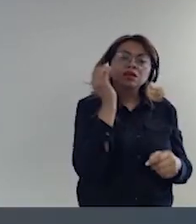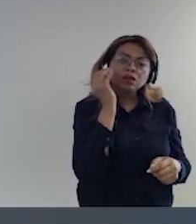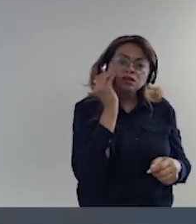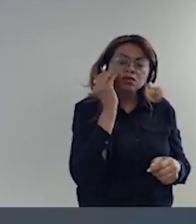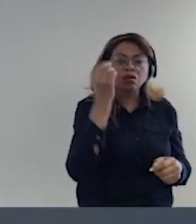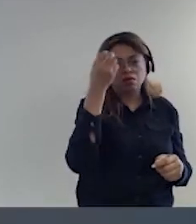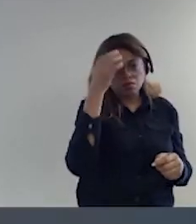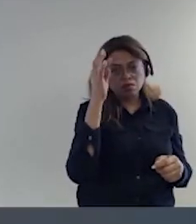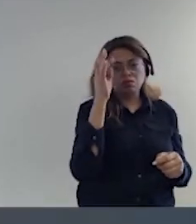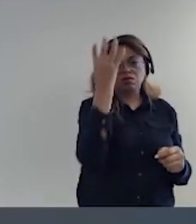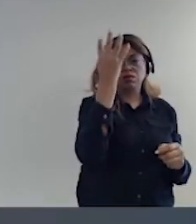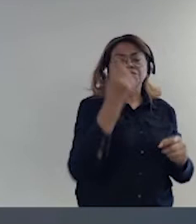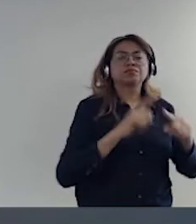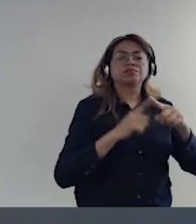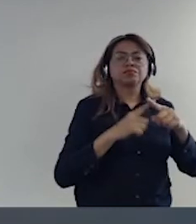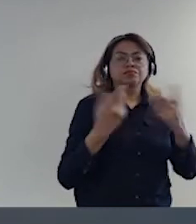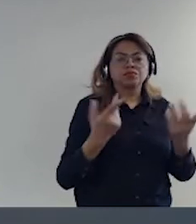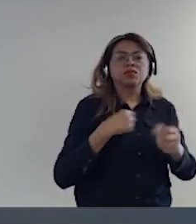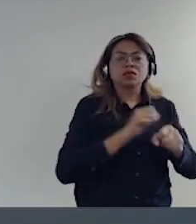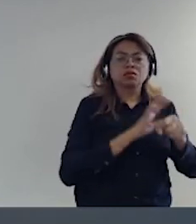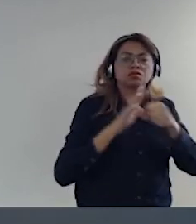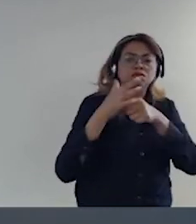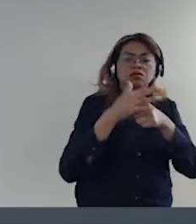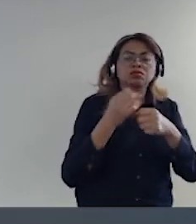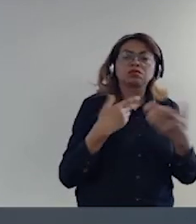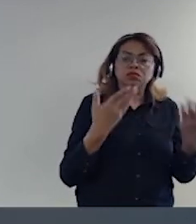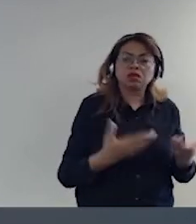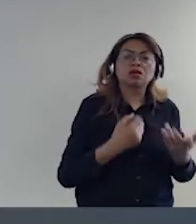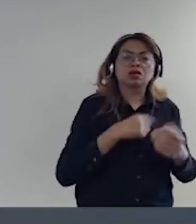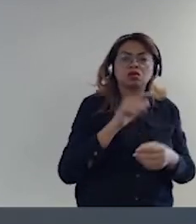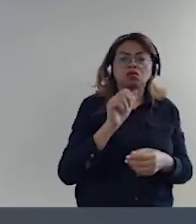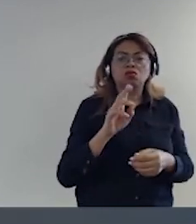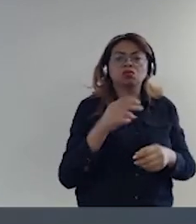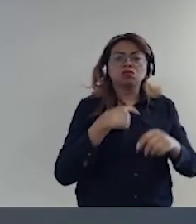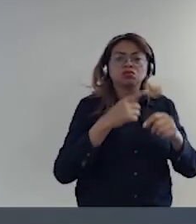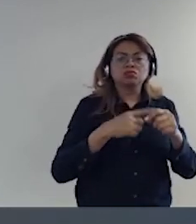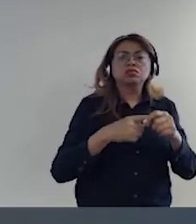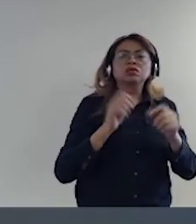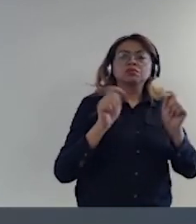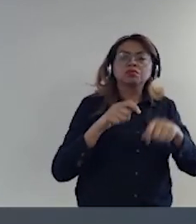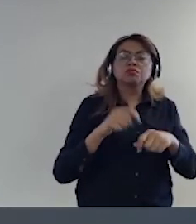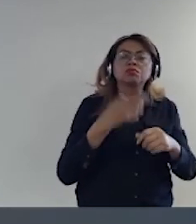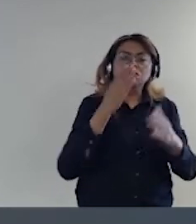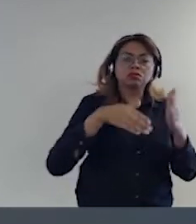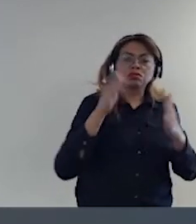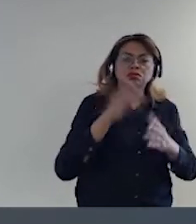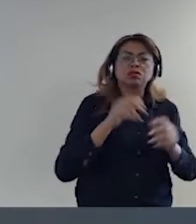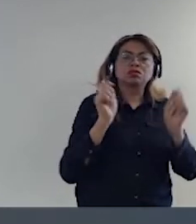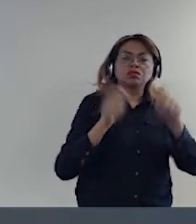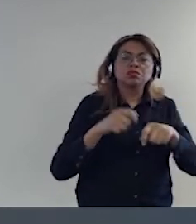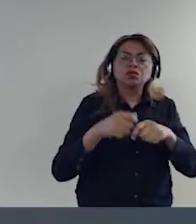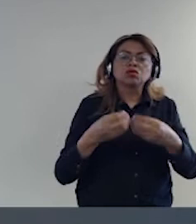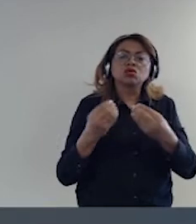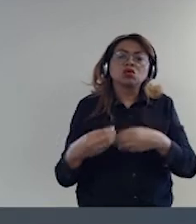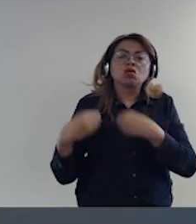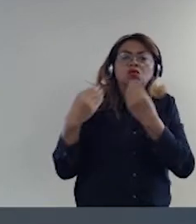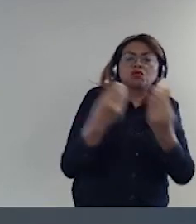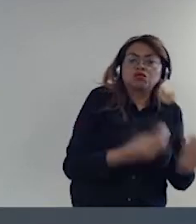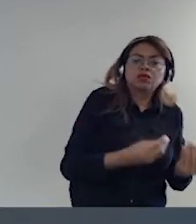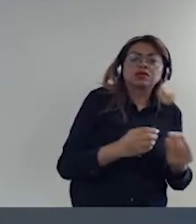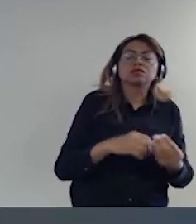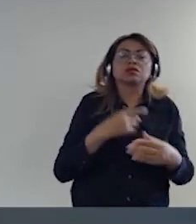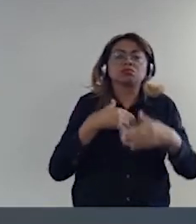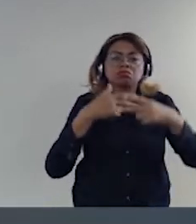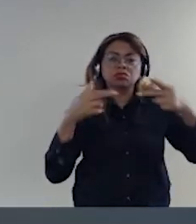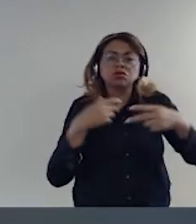plano da validade, é uma causa de anulação, a parte favorecida pode oferecer um suplemento